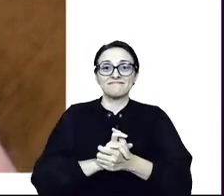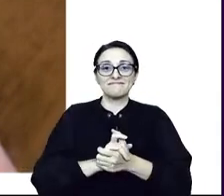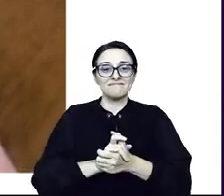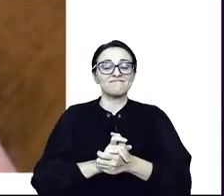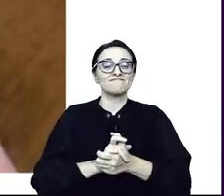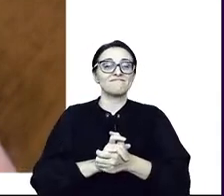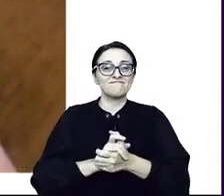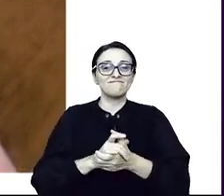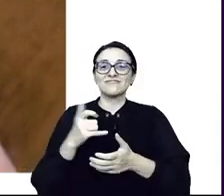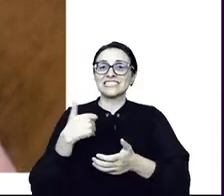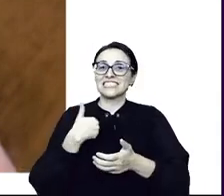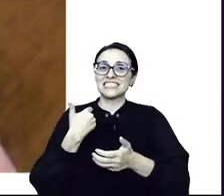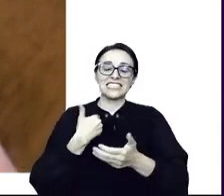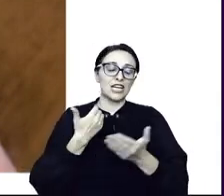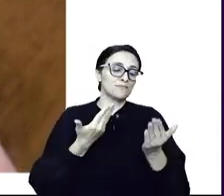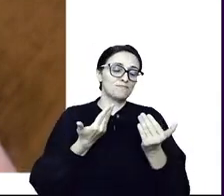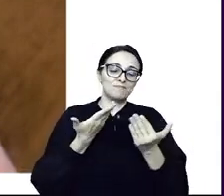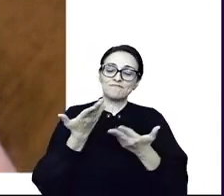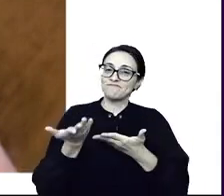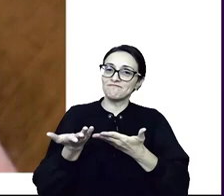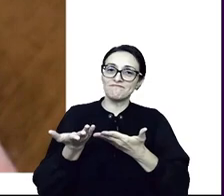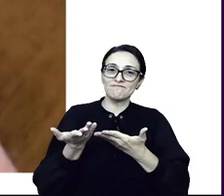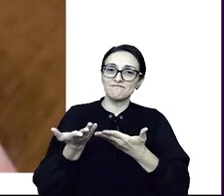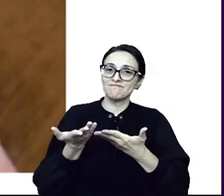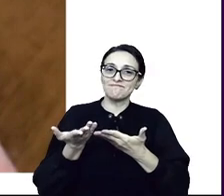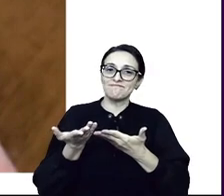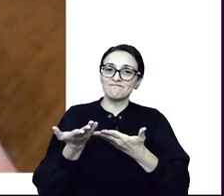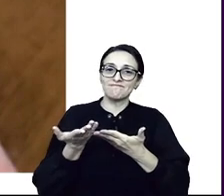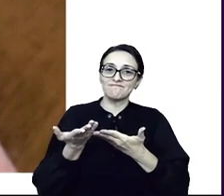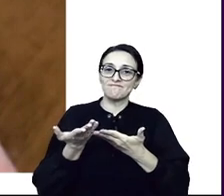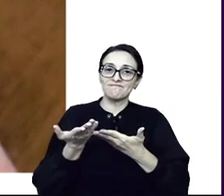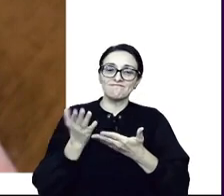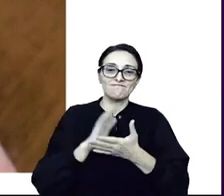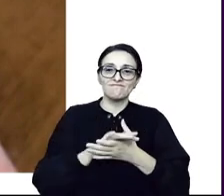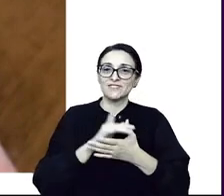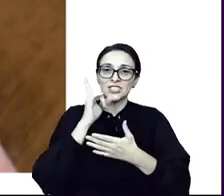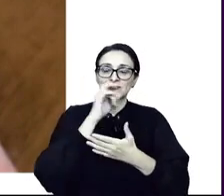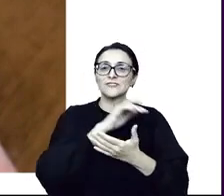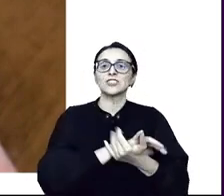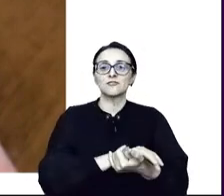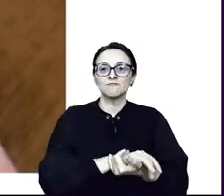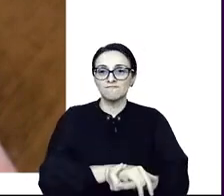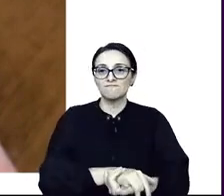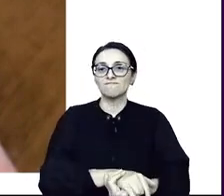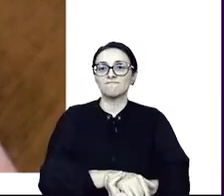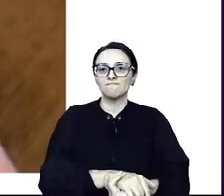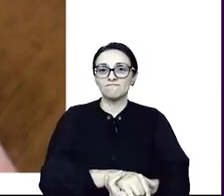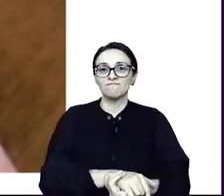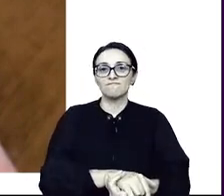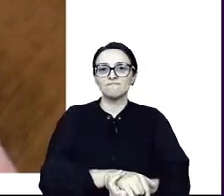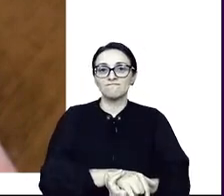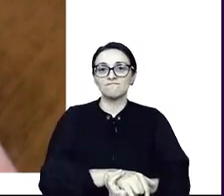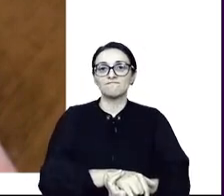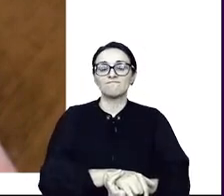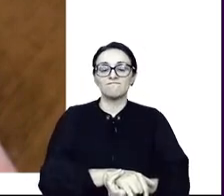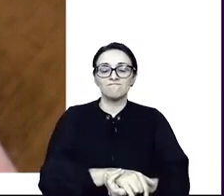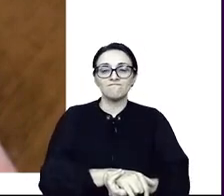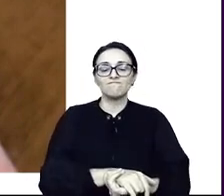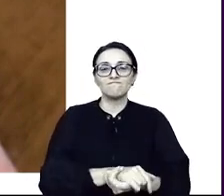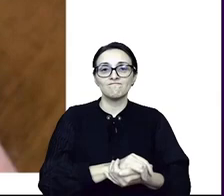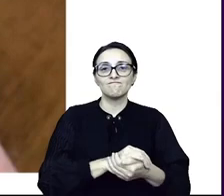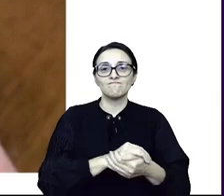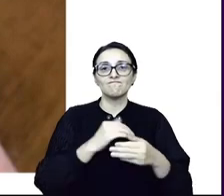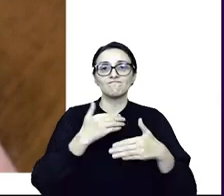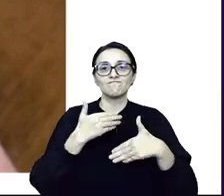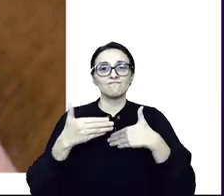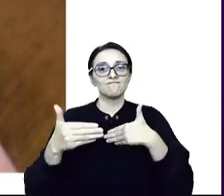Não, pela idade dele e pelo perfil, isso que eu tô falando, uma coisa, não é, claro, outra casa dificílimo, mas eu ia mais para